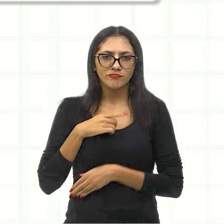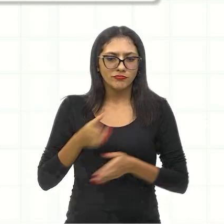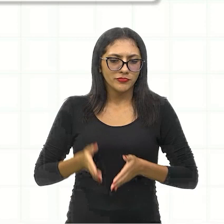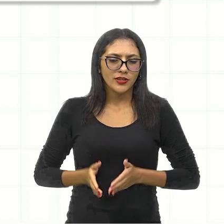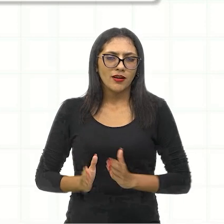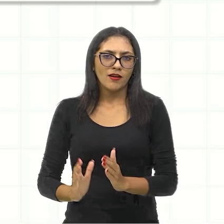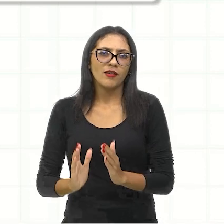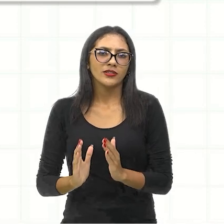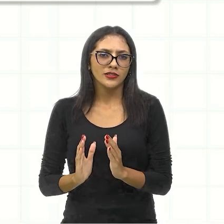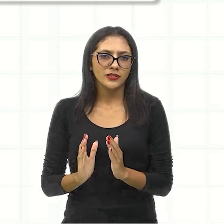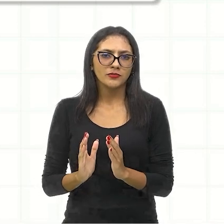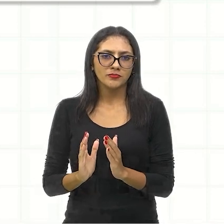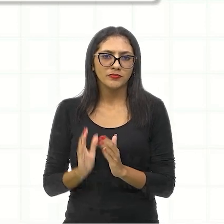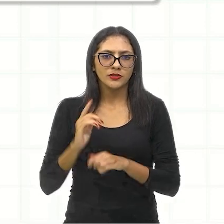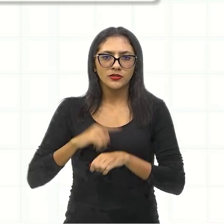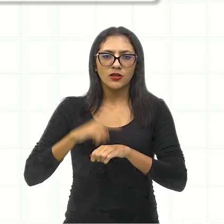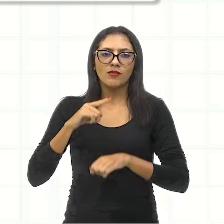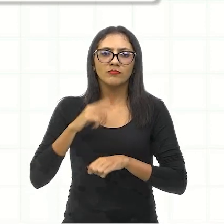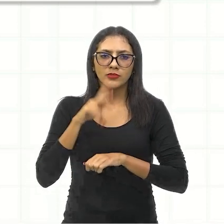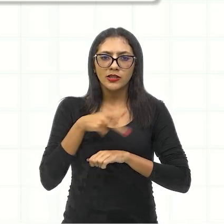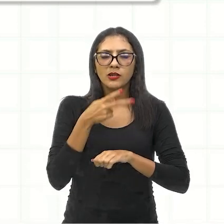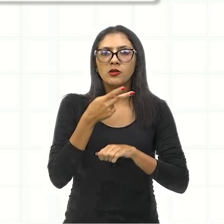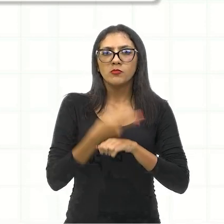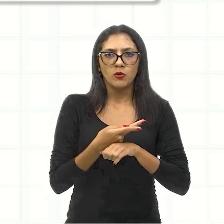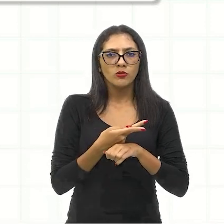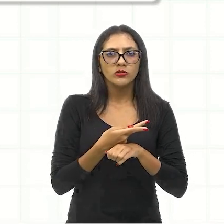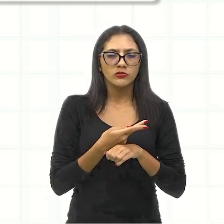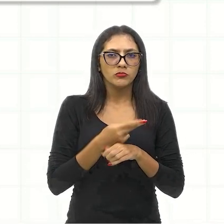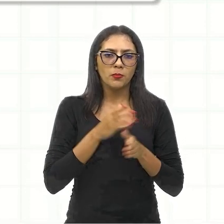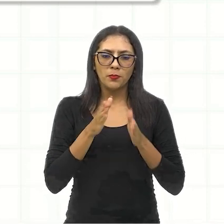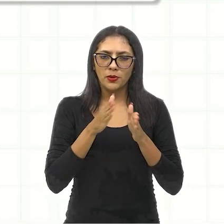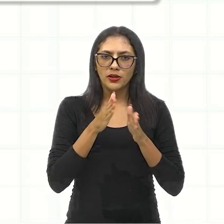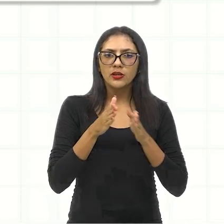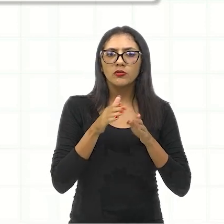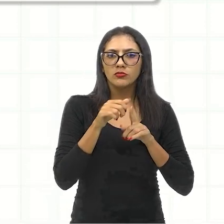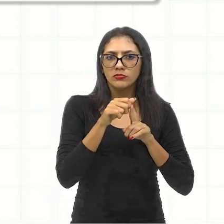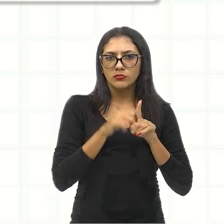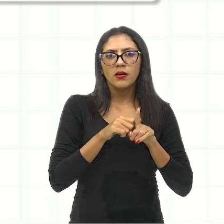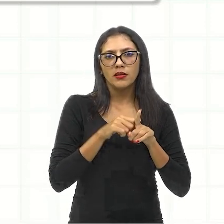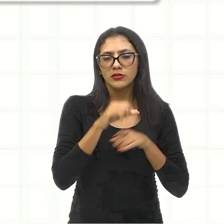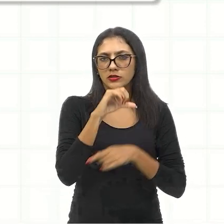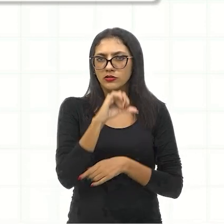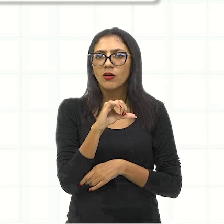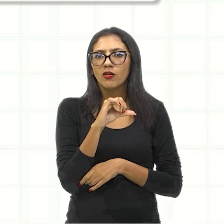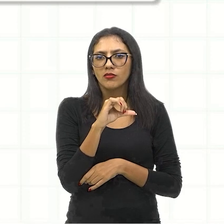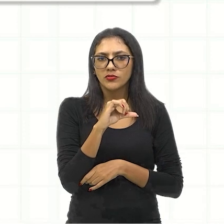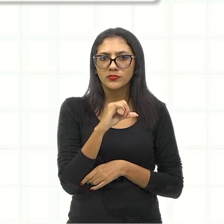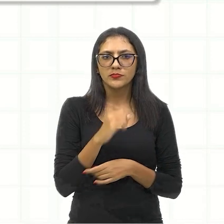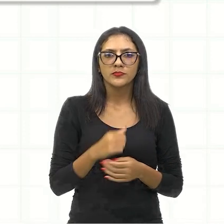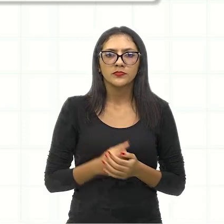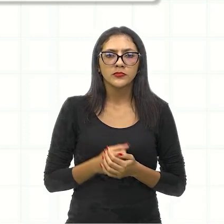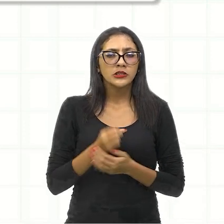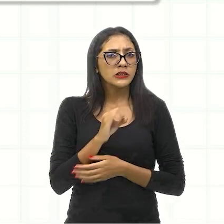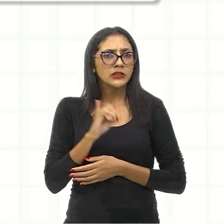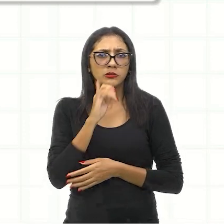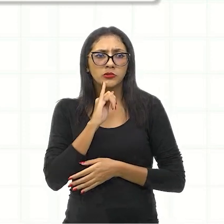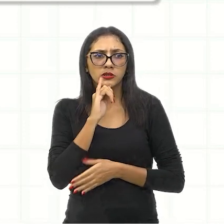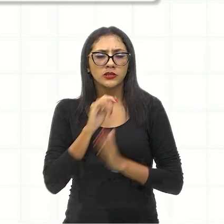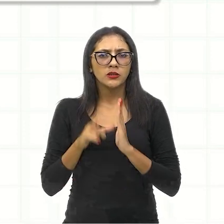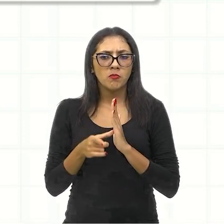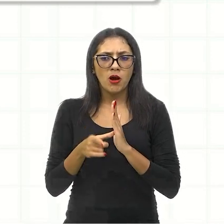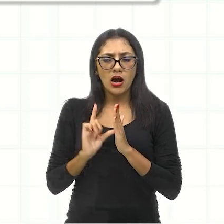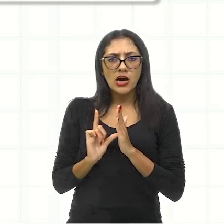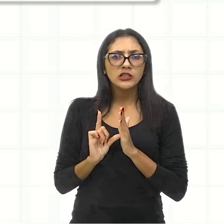bebê nasce após cerca de 40 semanas de gestação. Se acontecer antes do tempo, né, como